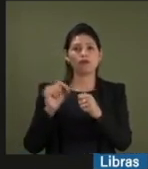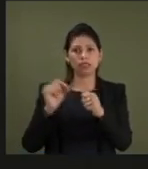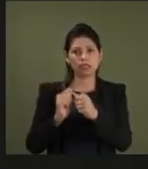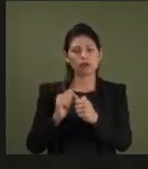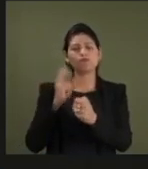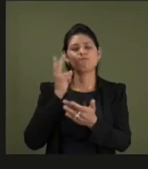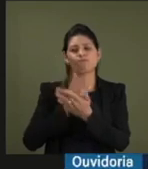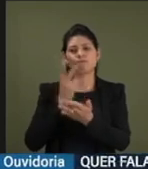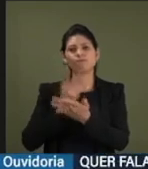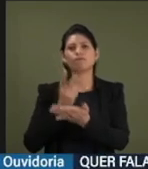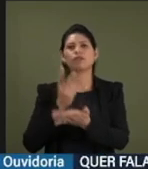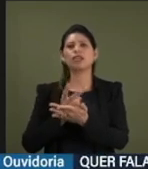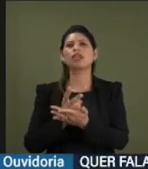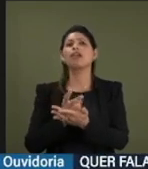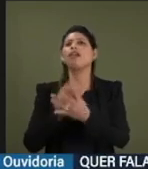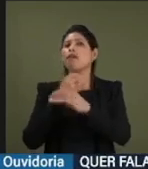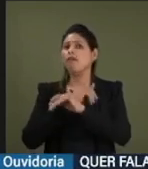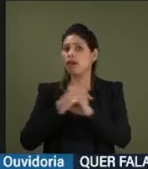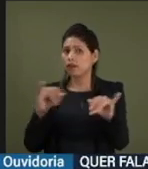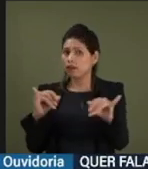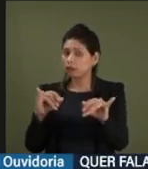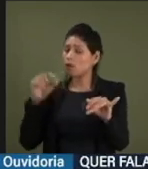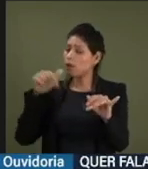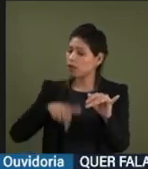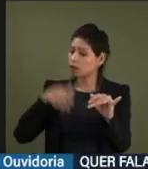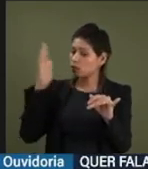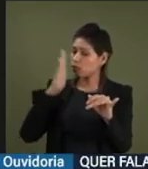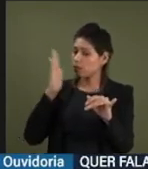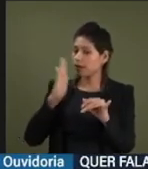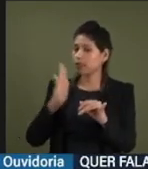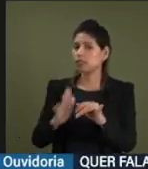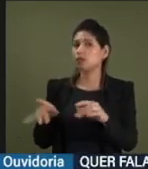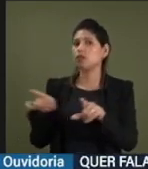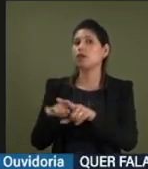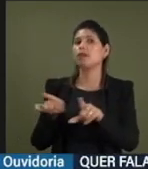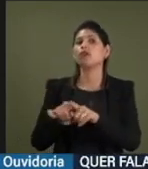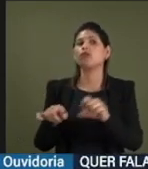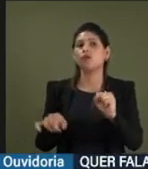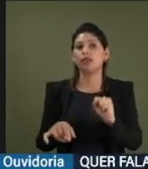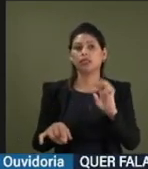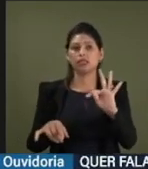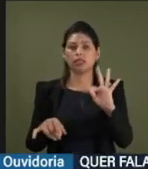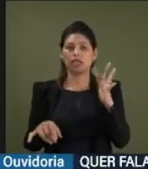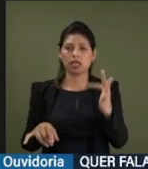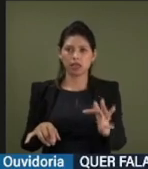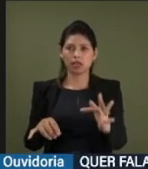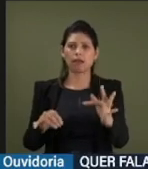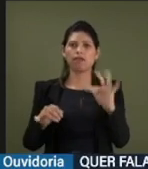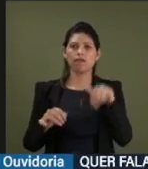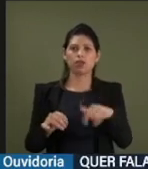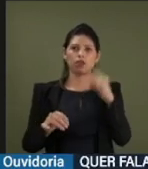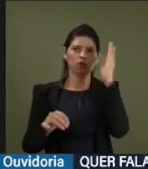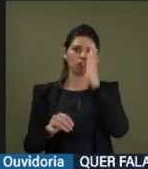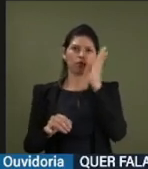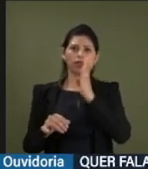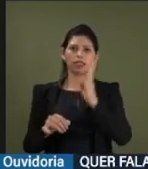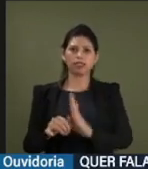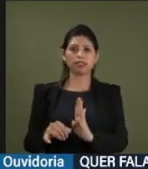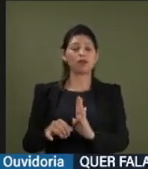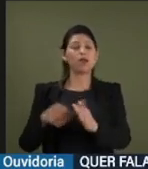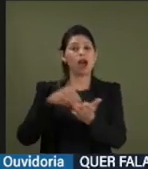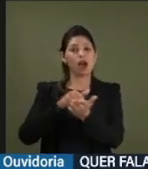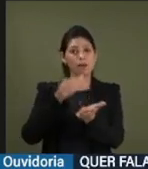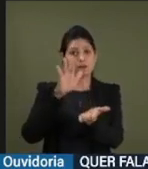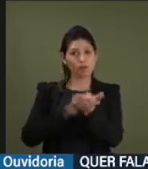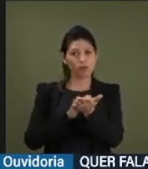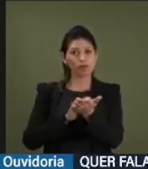mesmo sendo réus confessos. No Brasil, no STF do Brasil, as multas foram